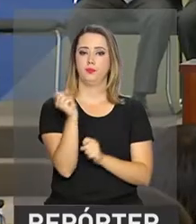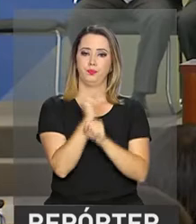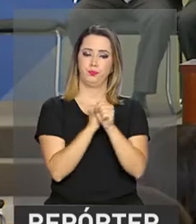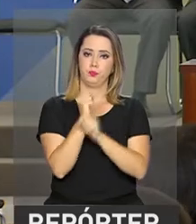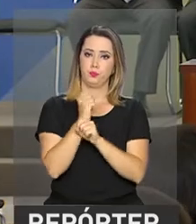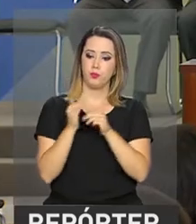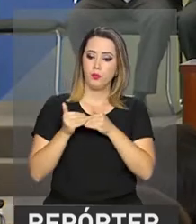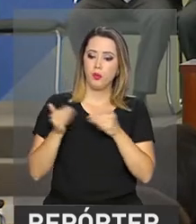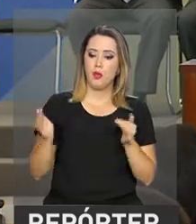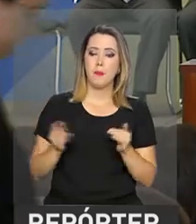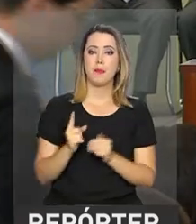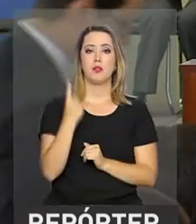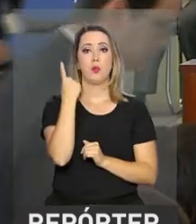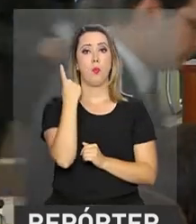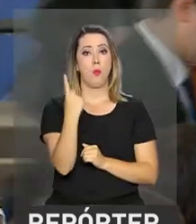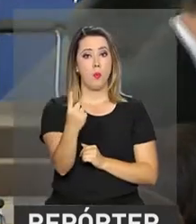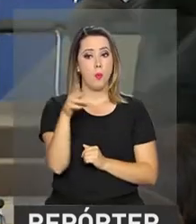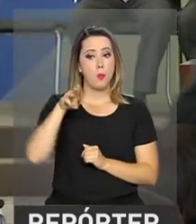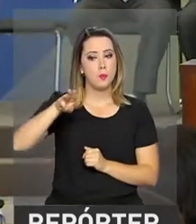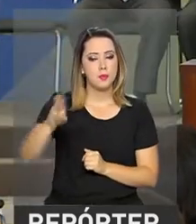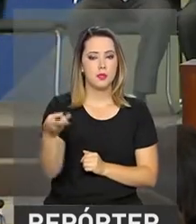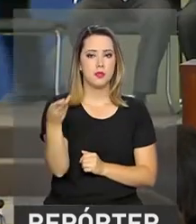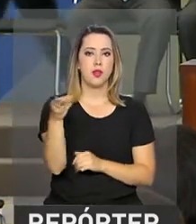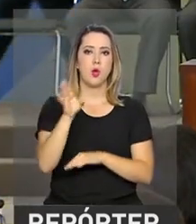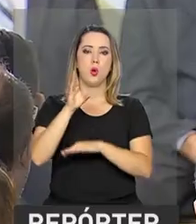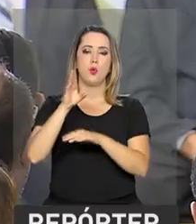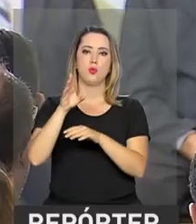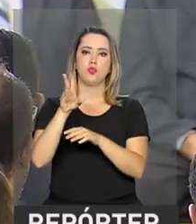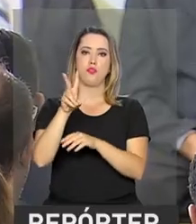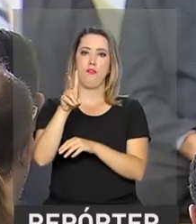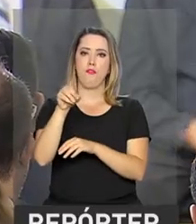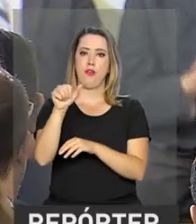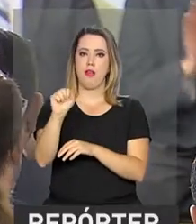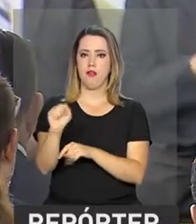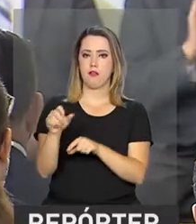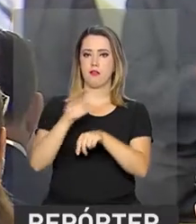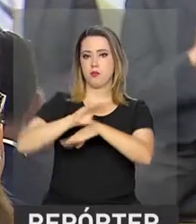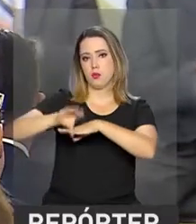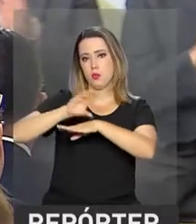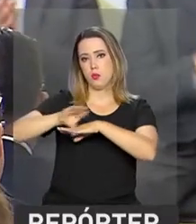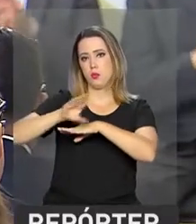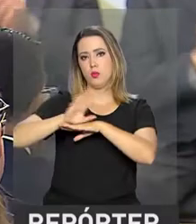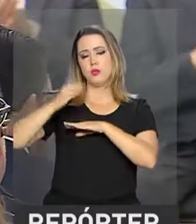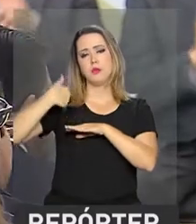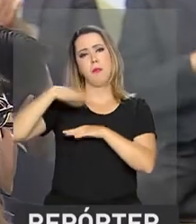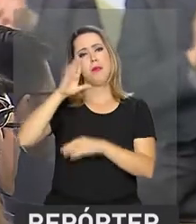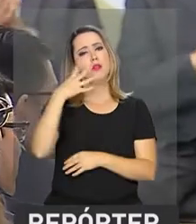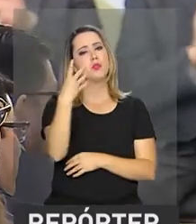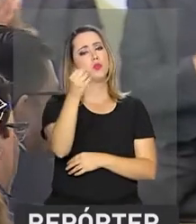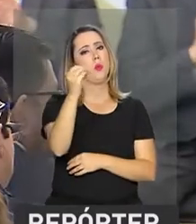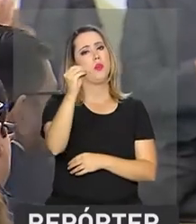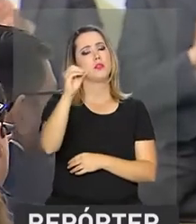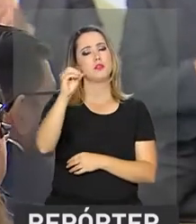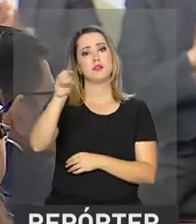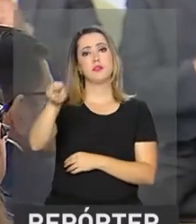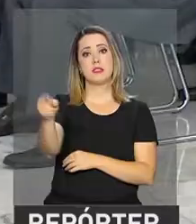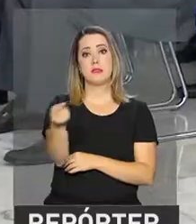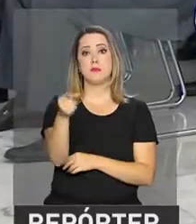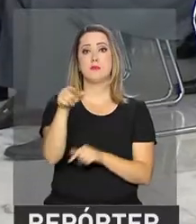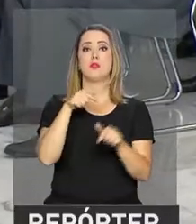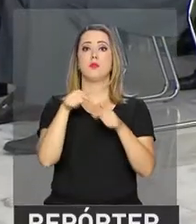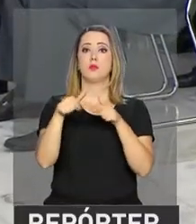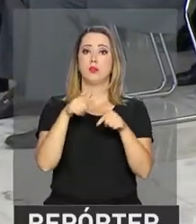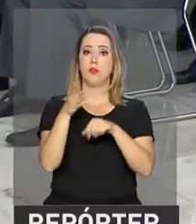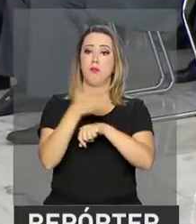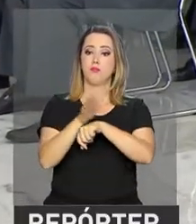Vão ser abertas 1 milhão de vagas em cursos técnicos e mais 400 mil em oficinas de preparo profissional.